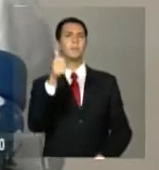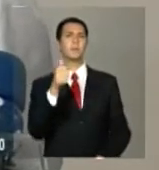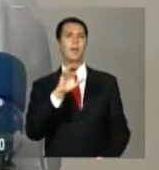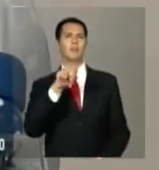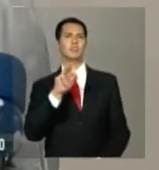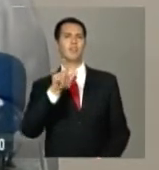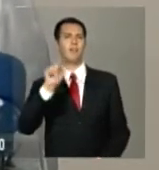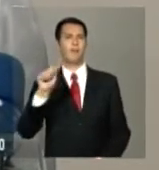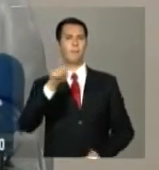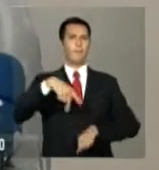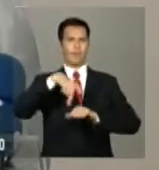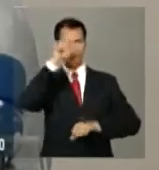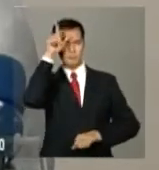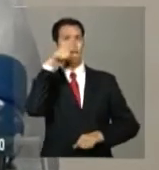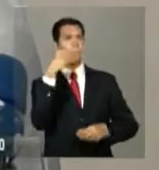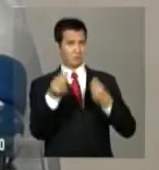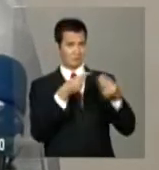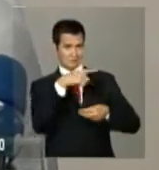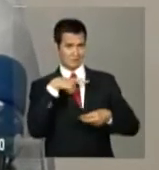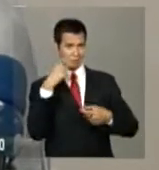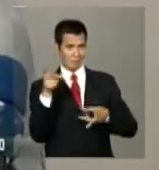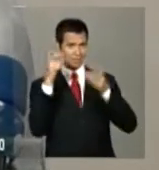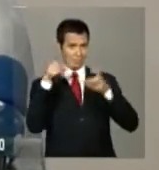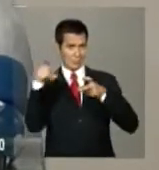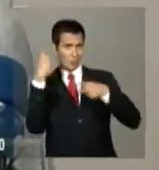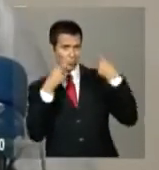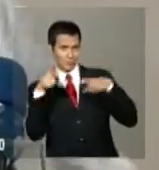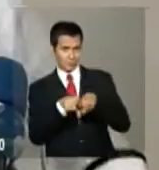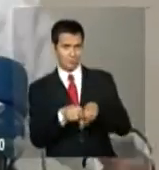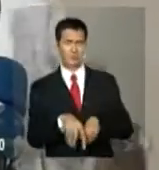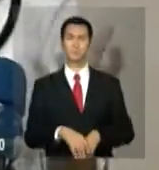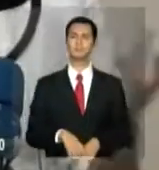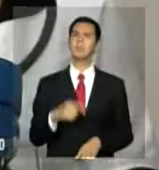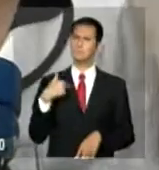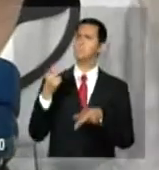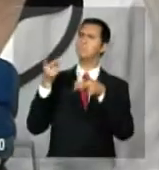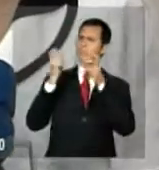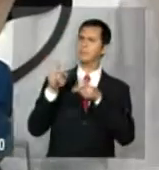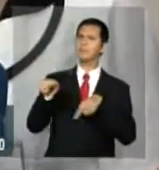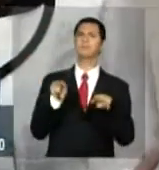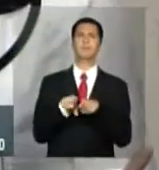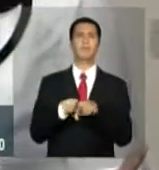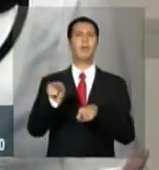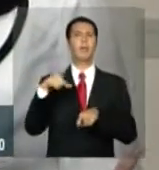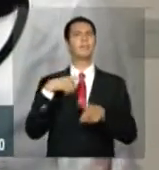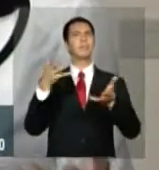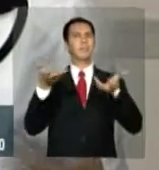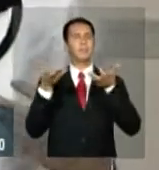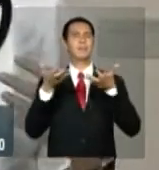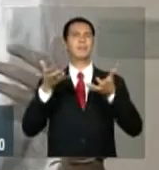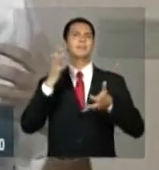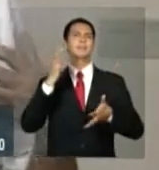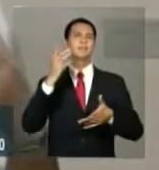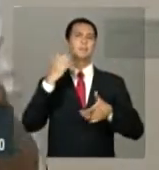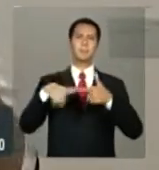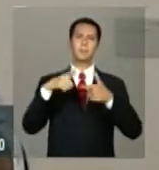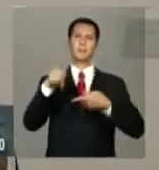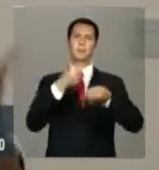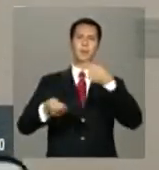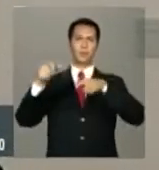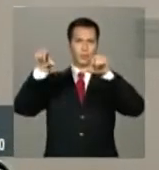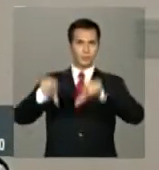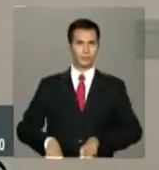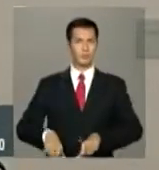uma preocupação e uma determinação no sentido de resolver a crise. Eu acho que há,